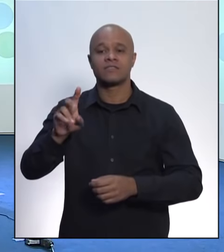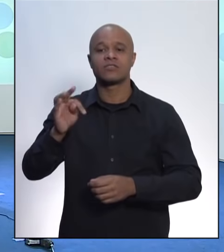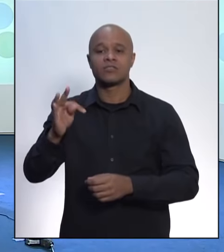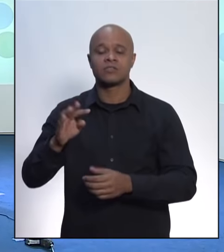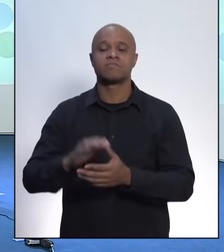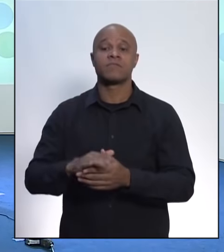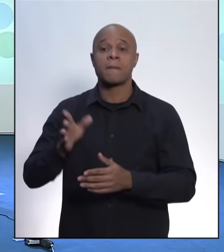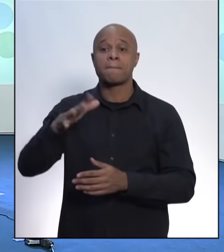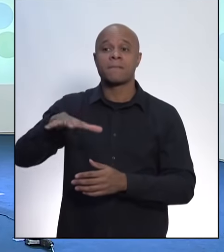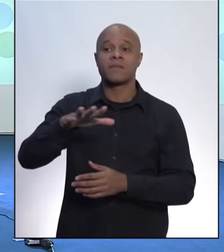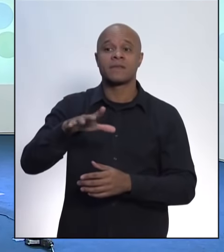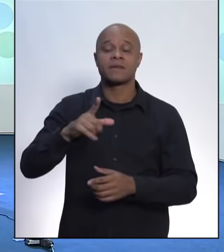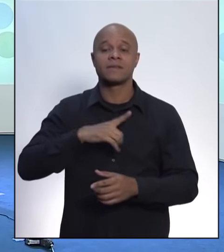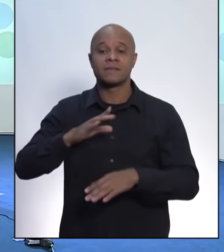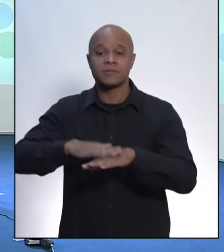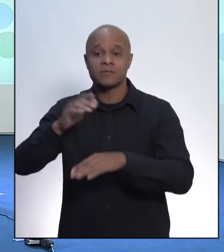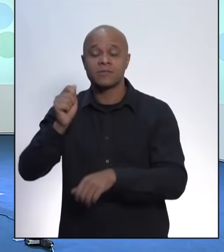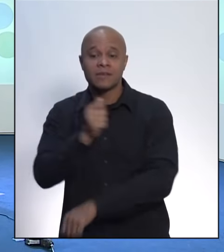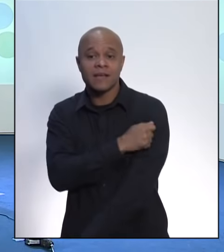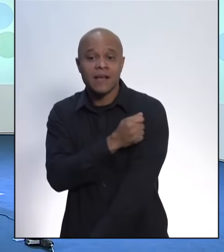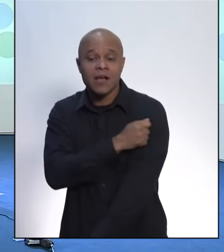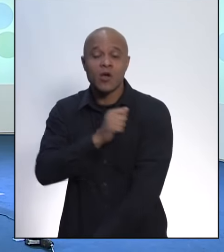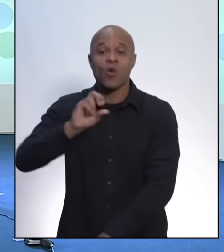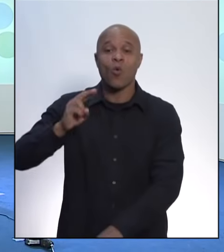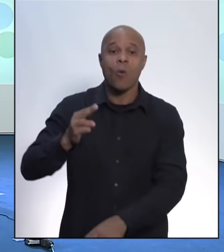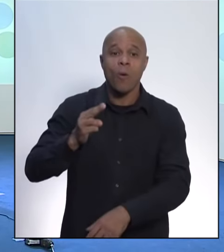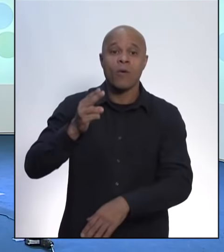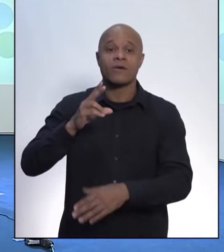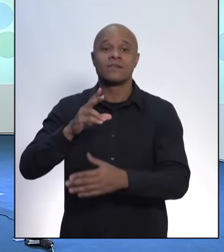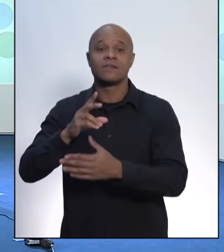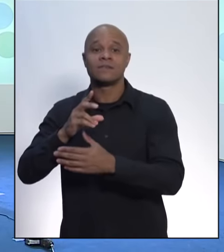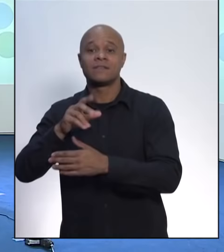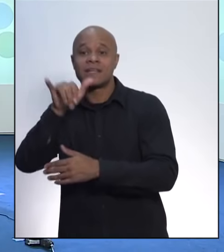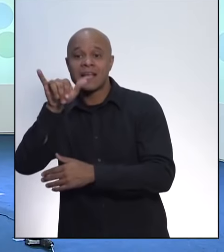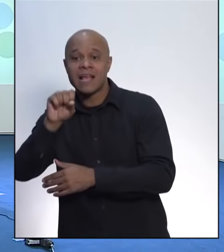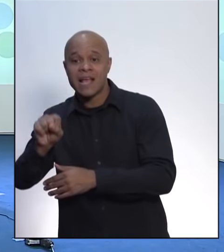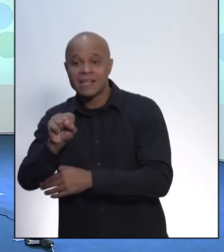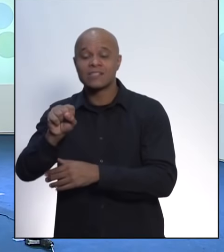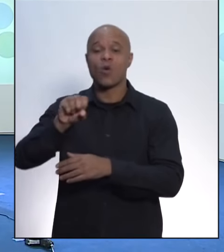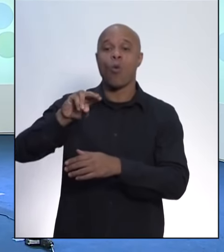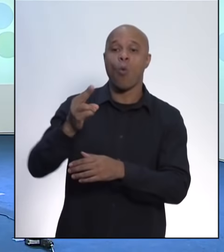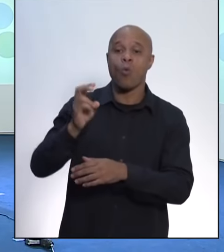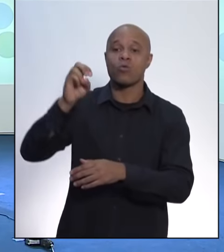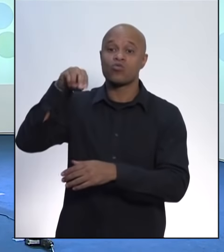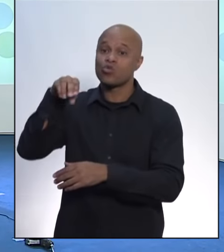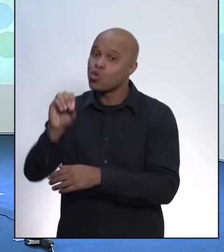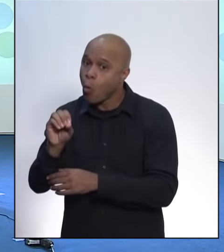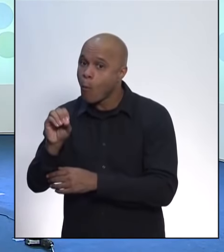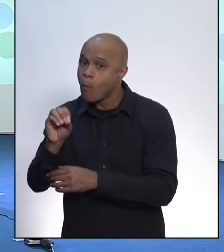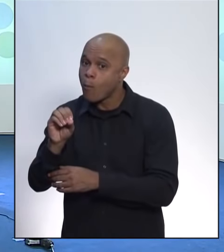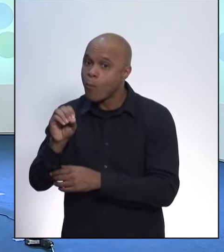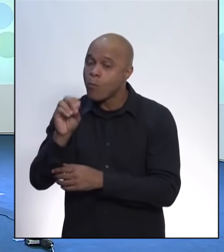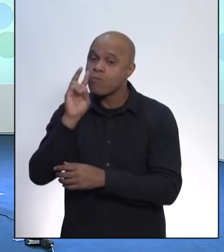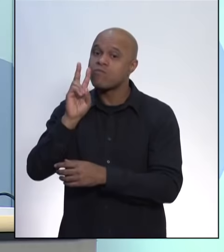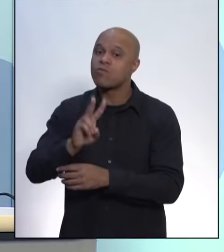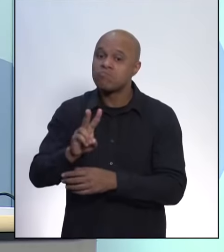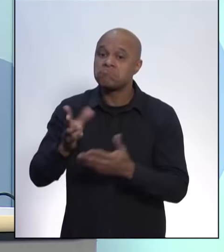mais alunos que estão dizendo e essa essa ou mais alunos dizendo no i have a gente